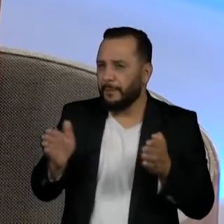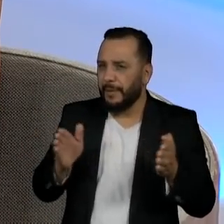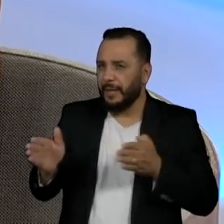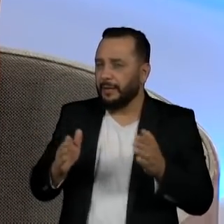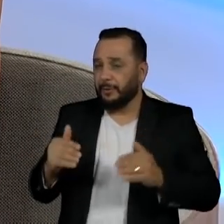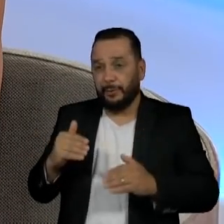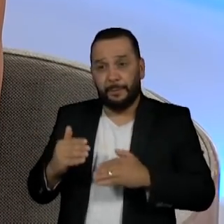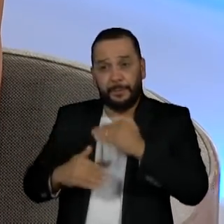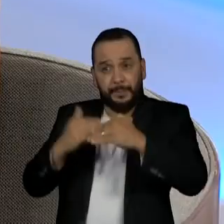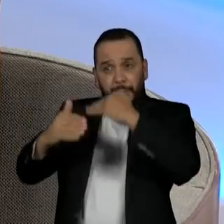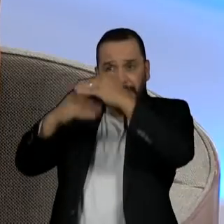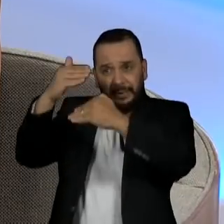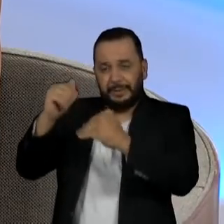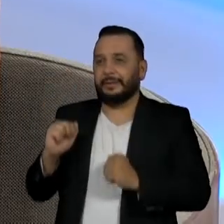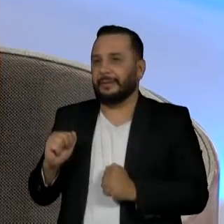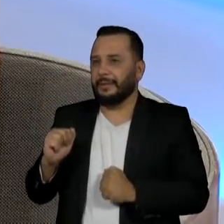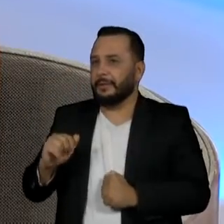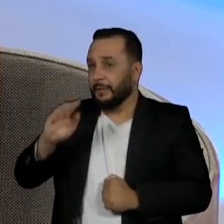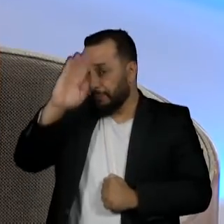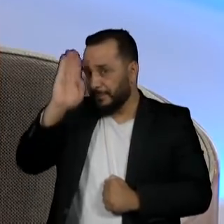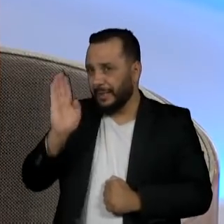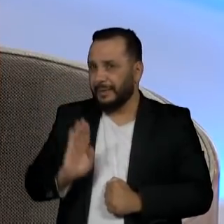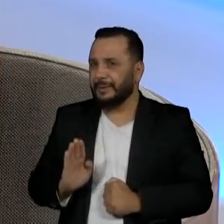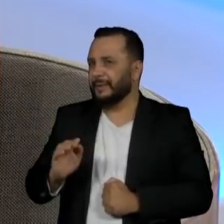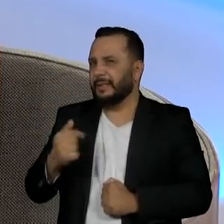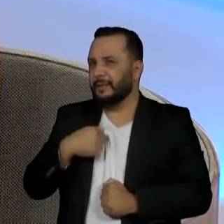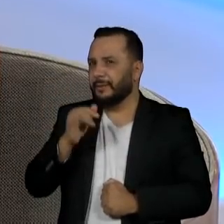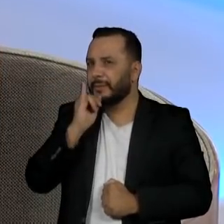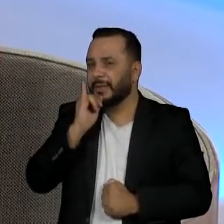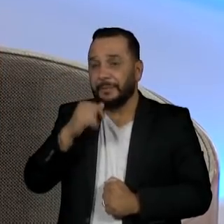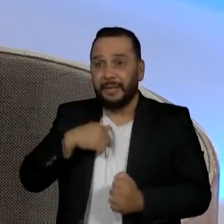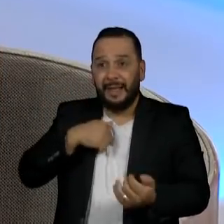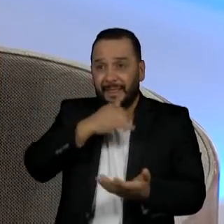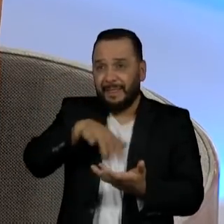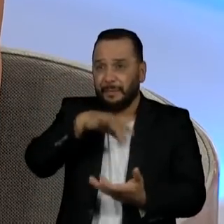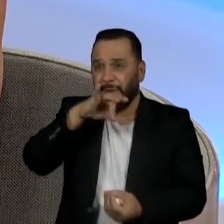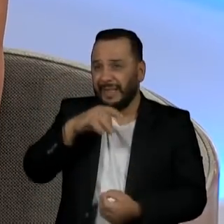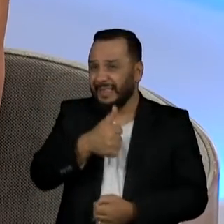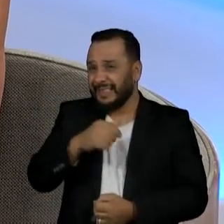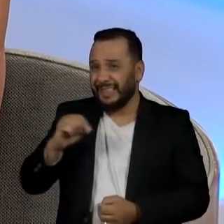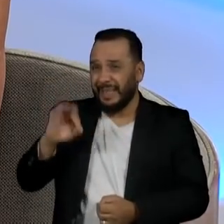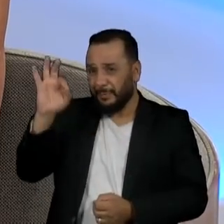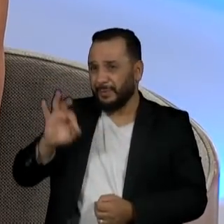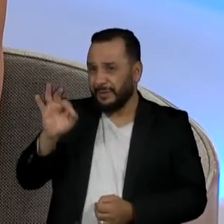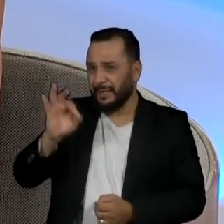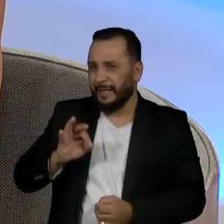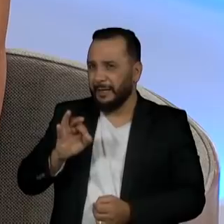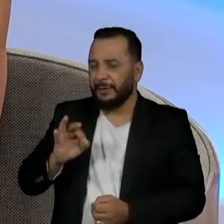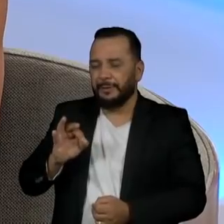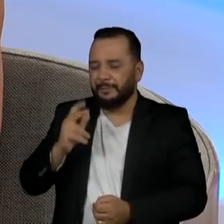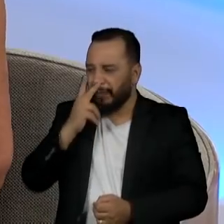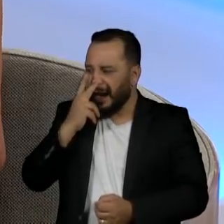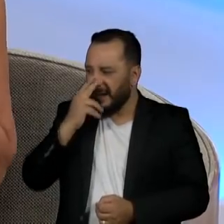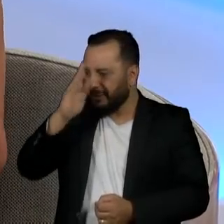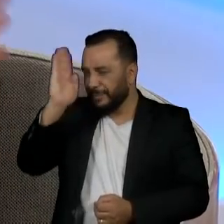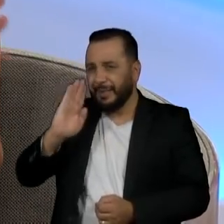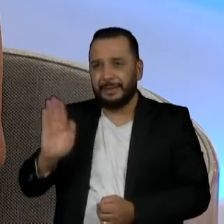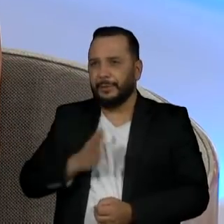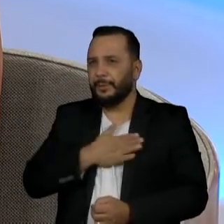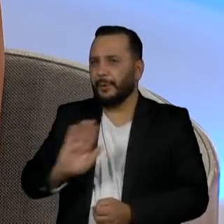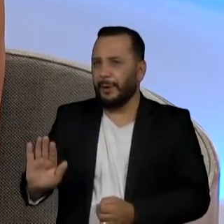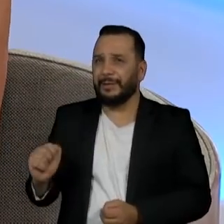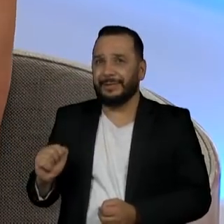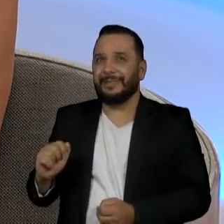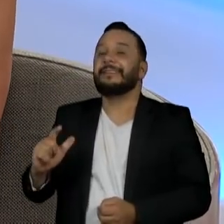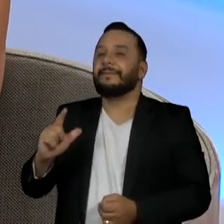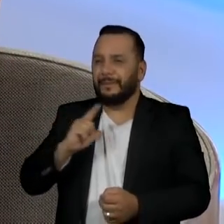brasileiros provaram que não tem um grande apego à democracia plena, ou seja, a gente se o conceito de democracia ele vem junto com ele com a